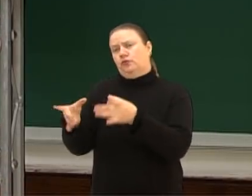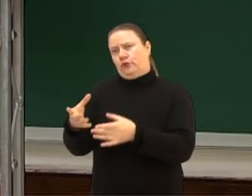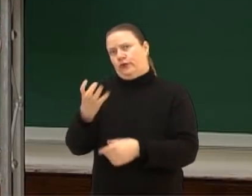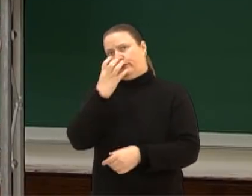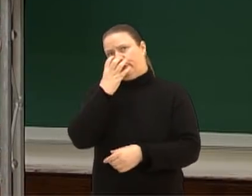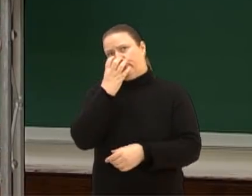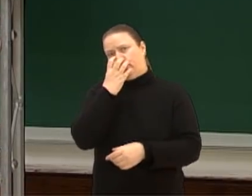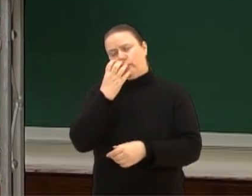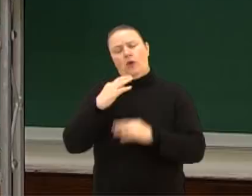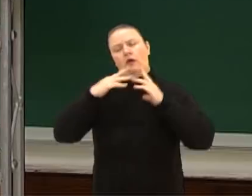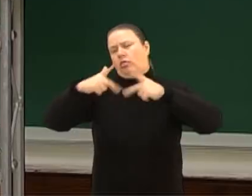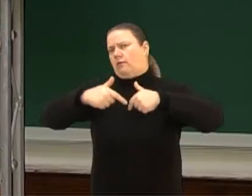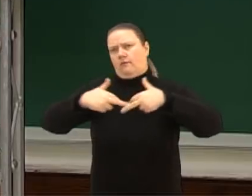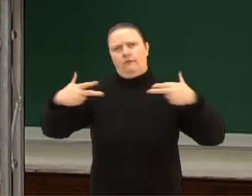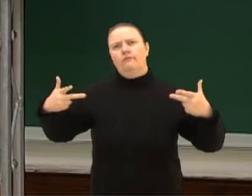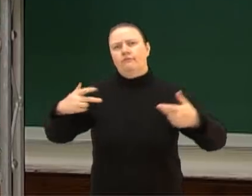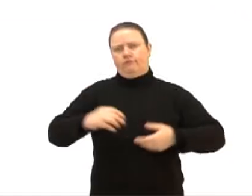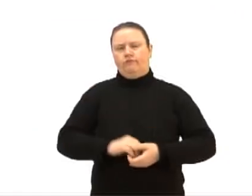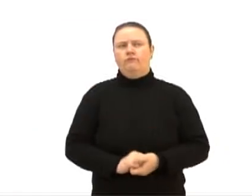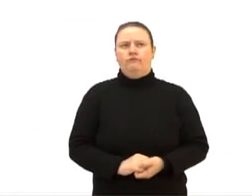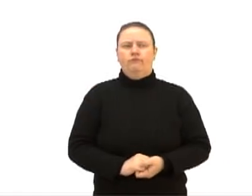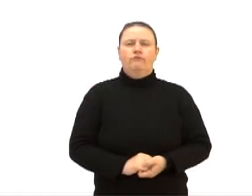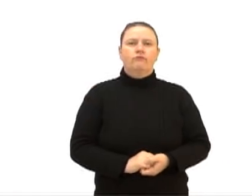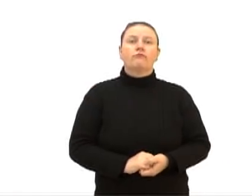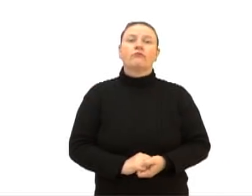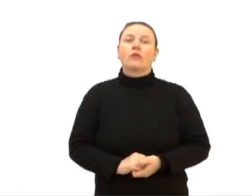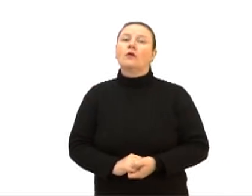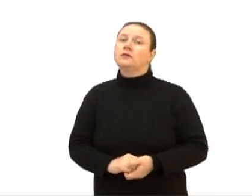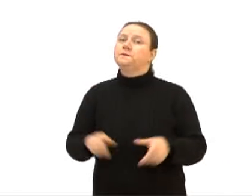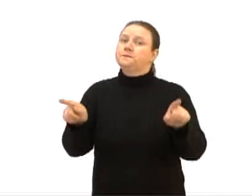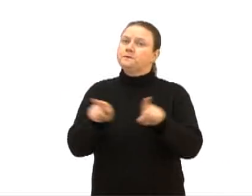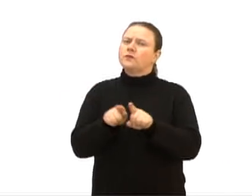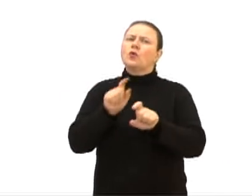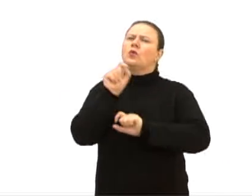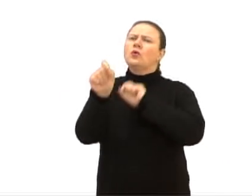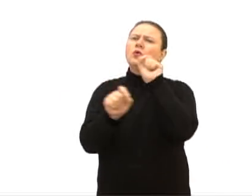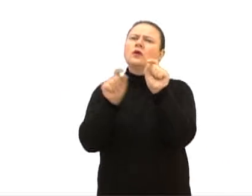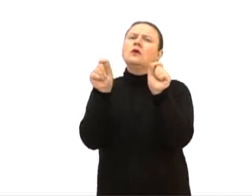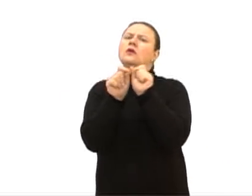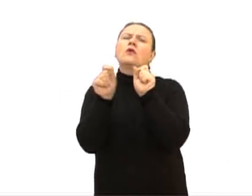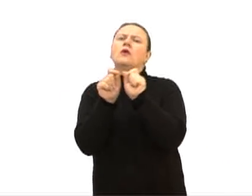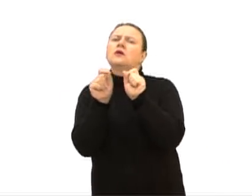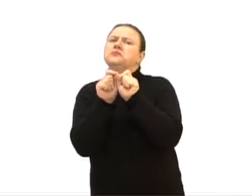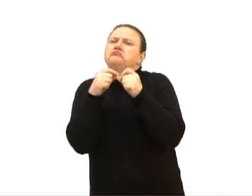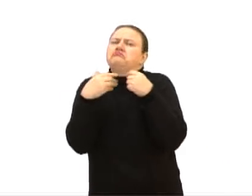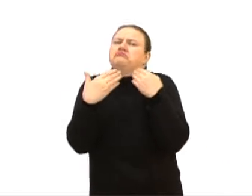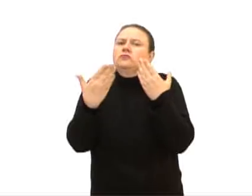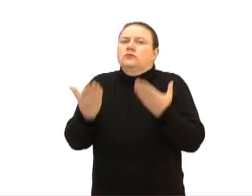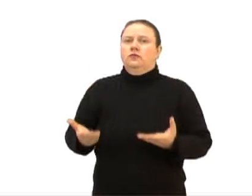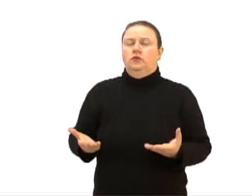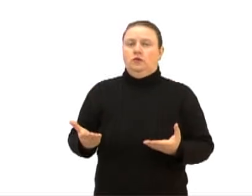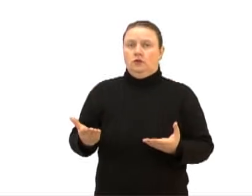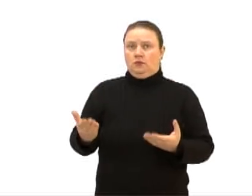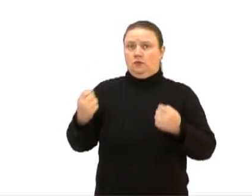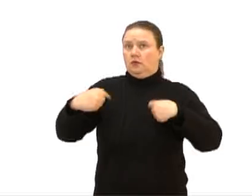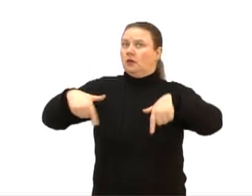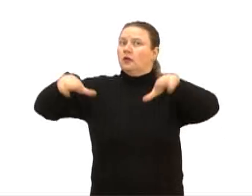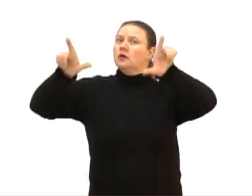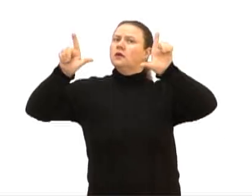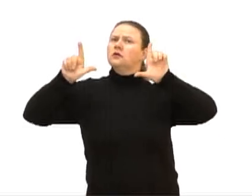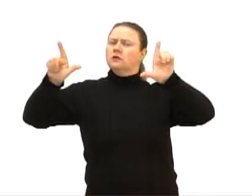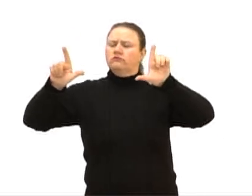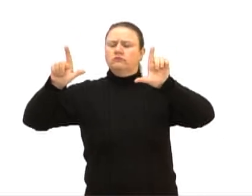né? Em relação ao que eles estão fazendo, o que será que eles estão fazendo